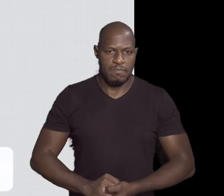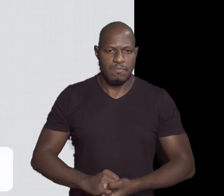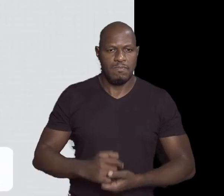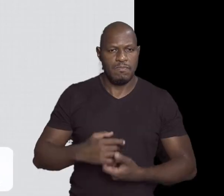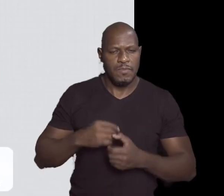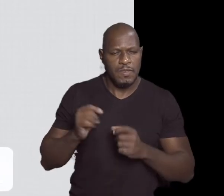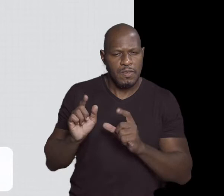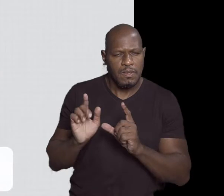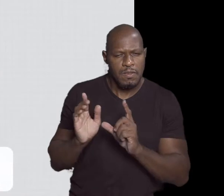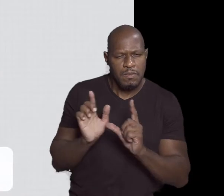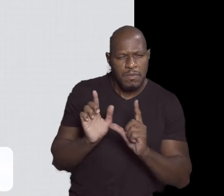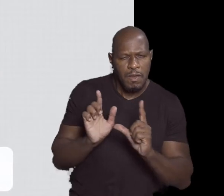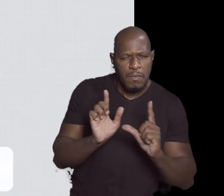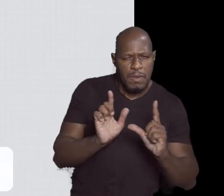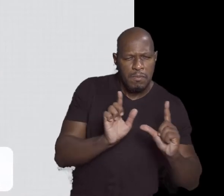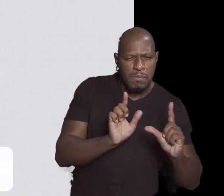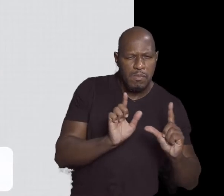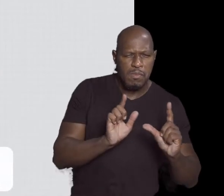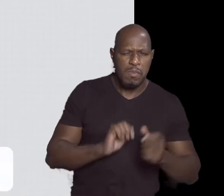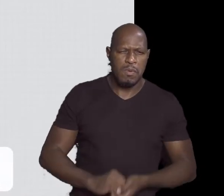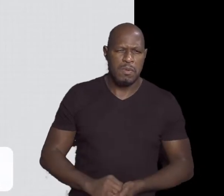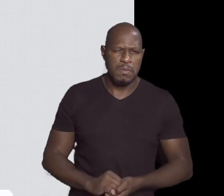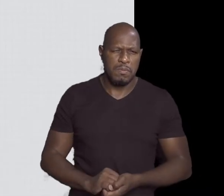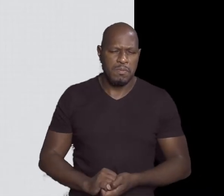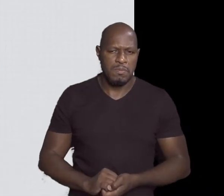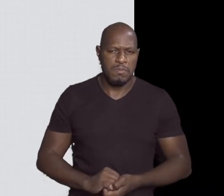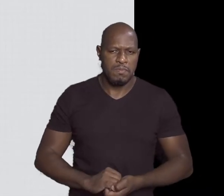deixa eu levar um pouco pra frente.